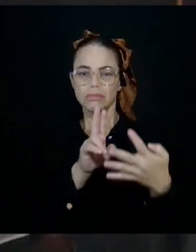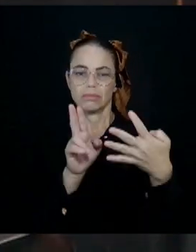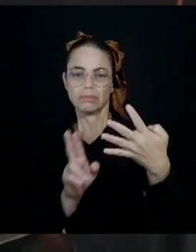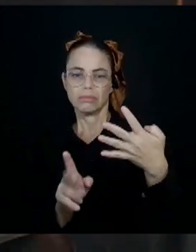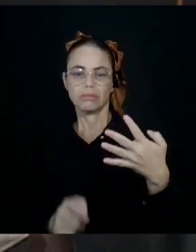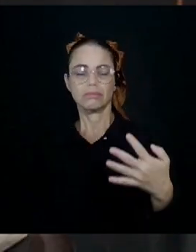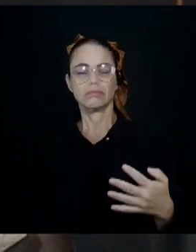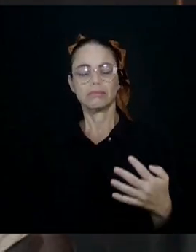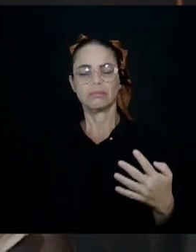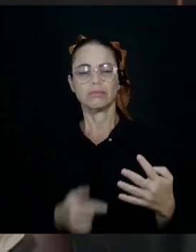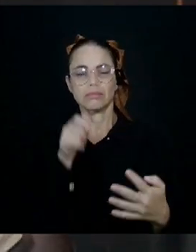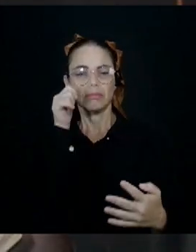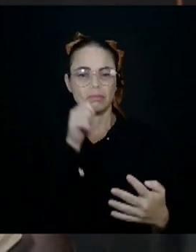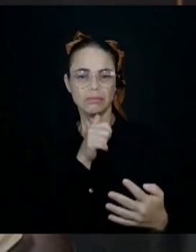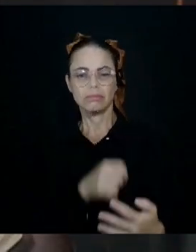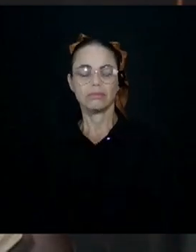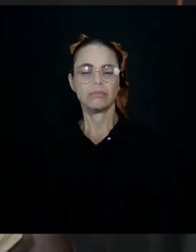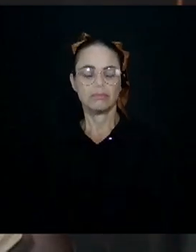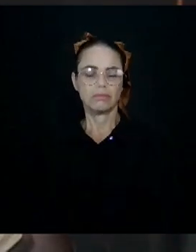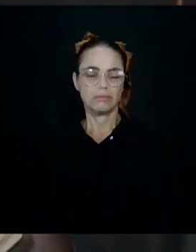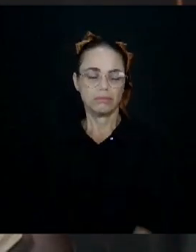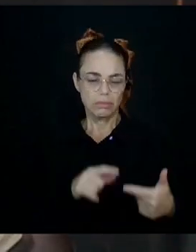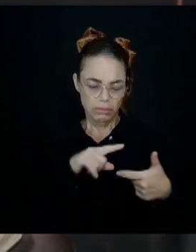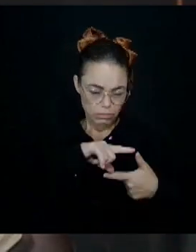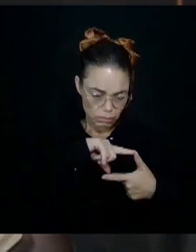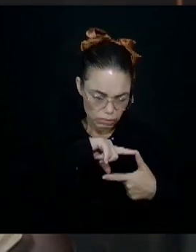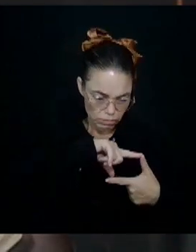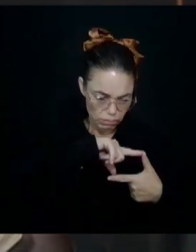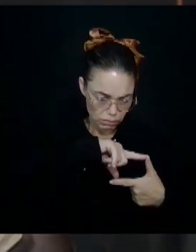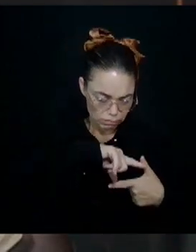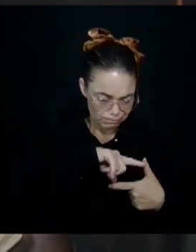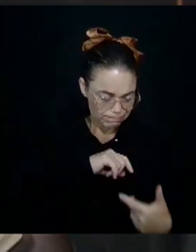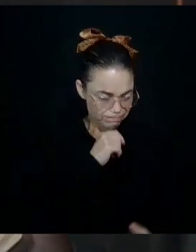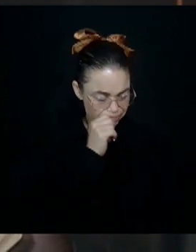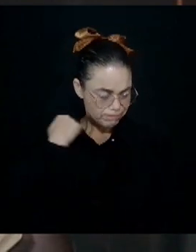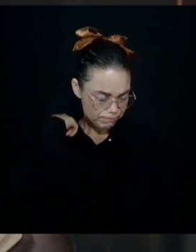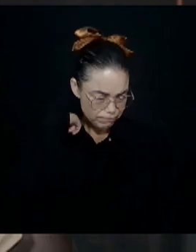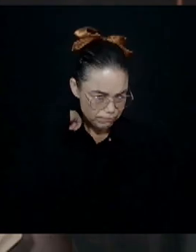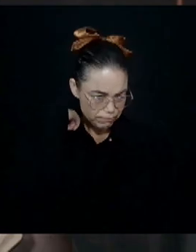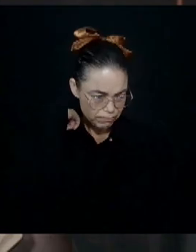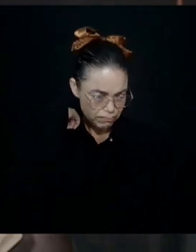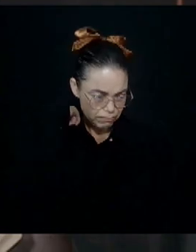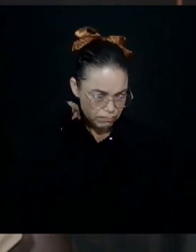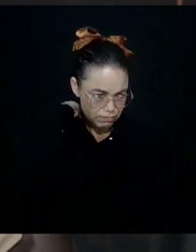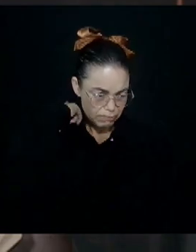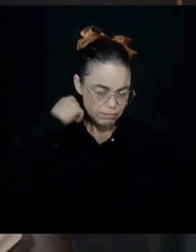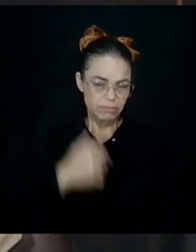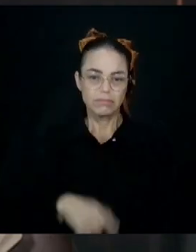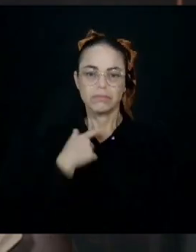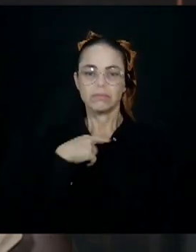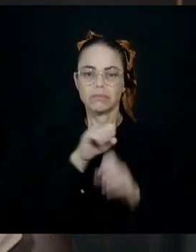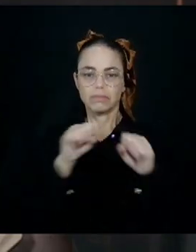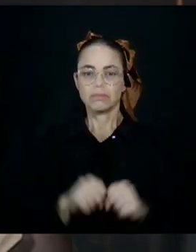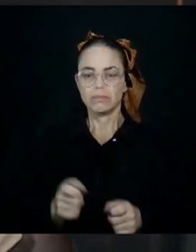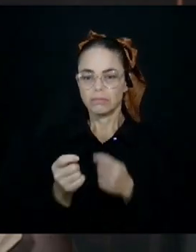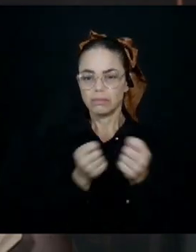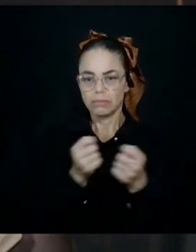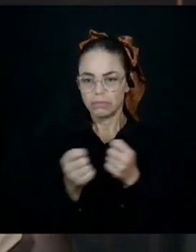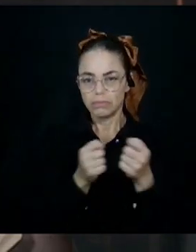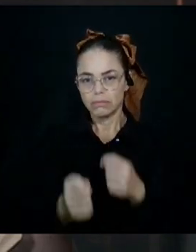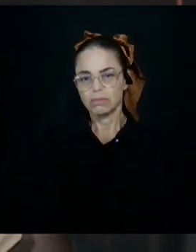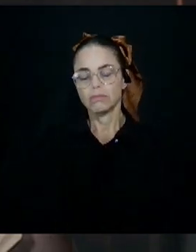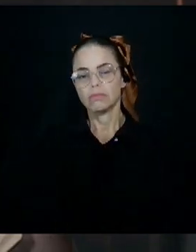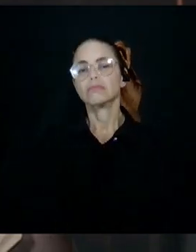em caixinhas, Uhum. né? E é como se fosse um sistema de controle mesmo, né? Para controlar